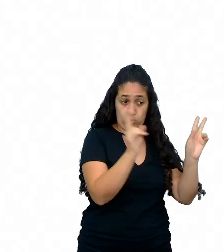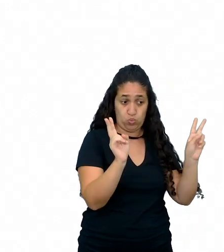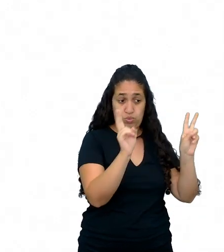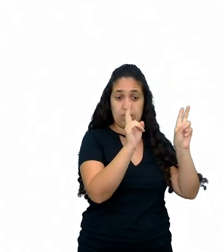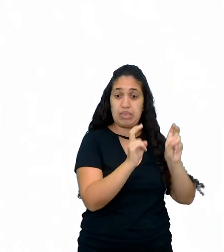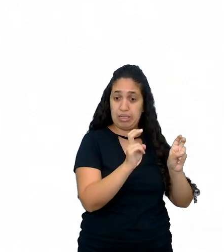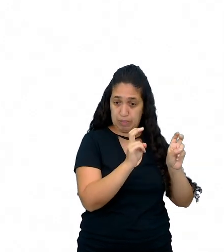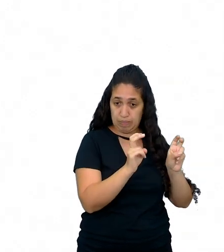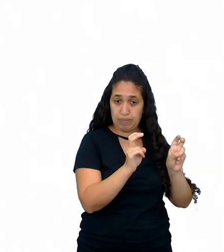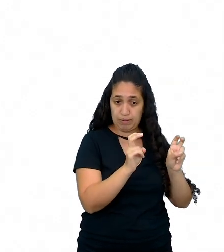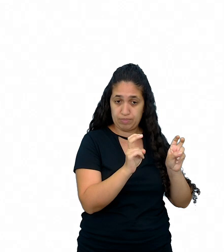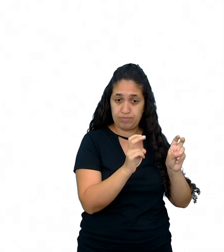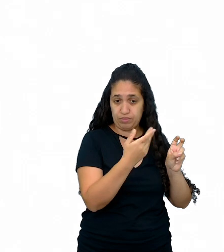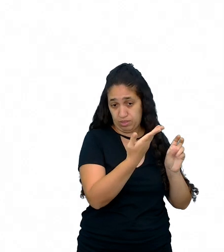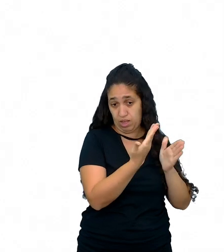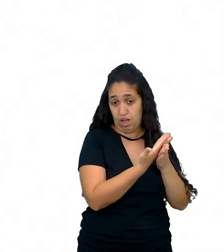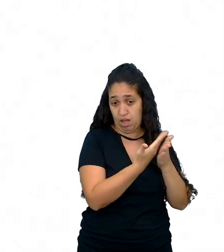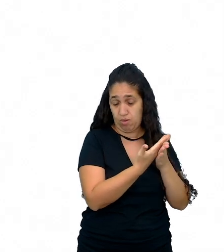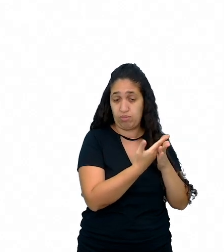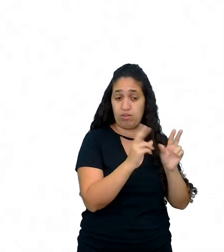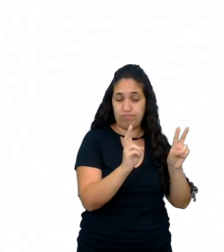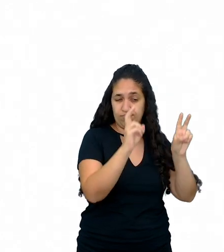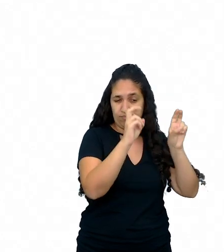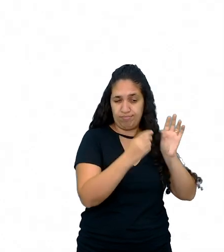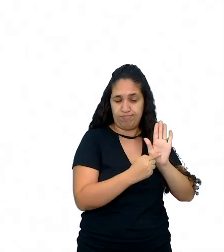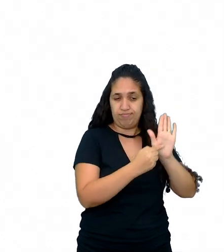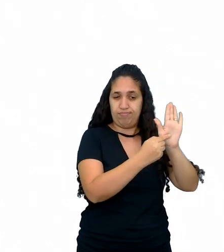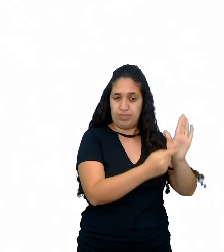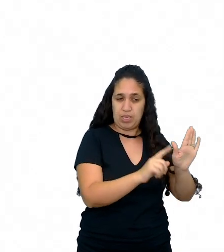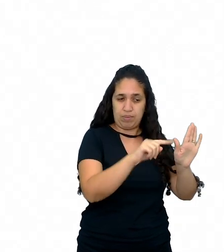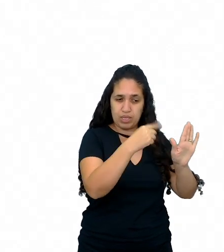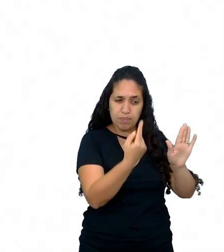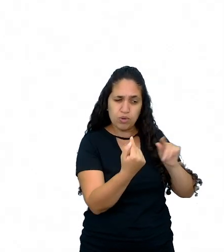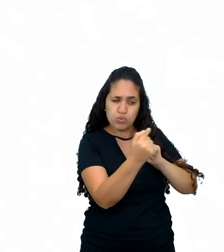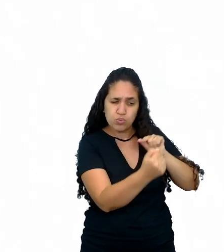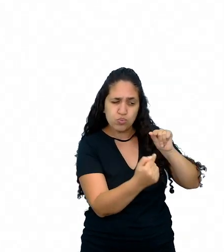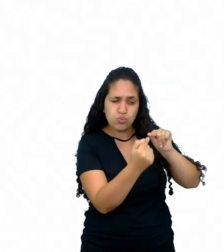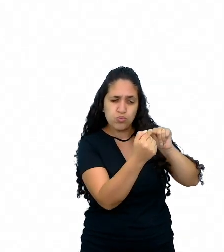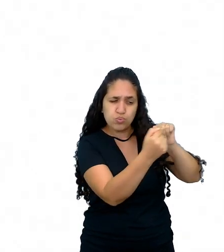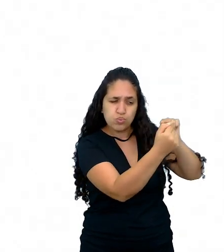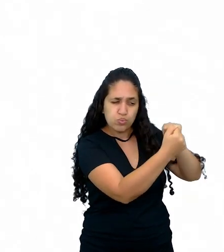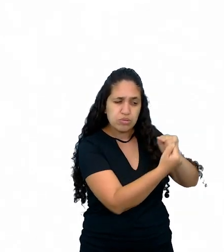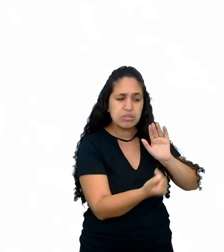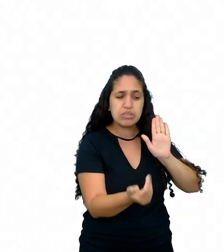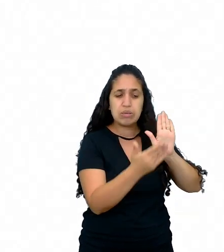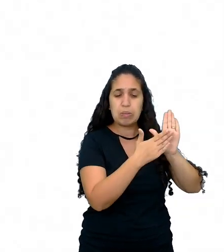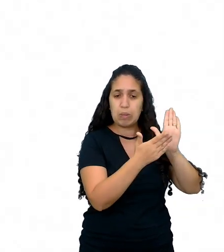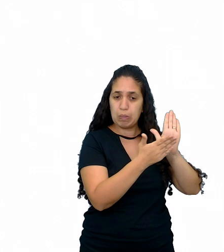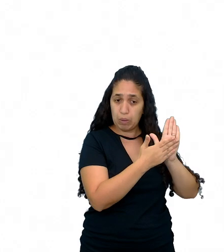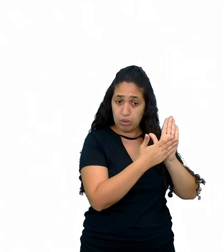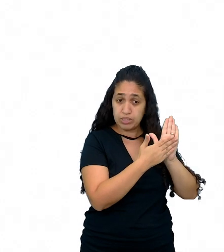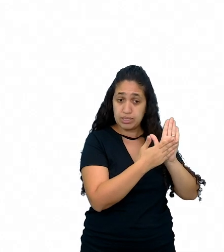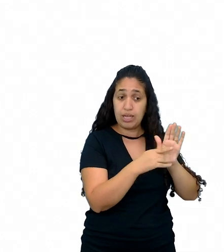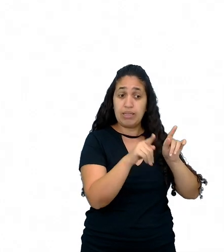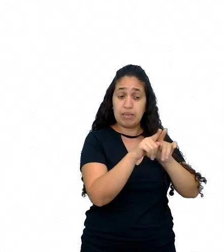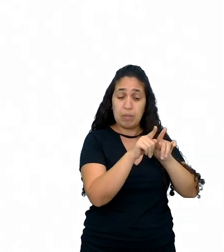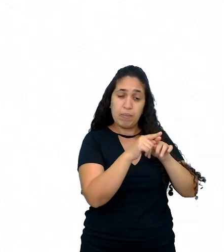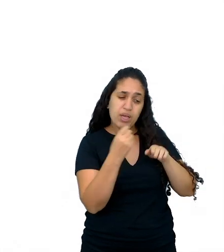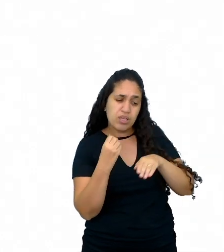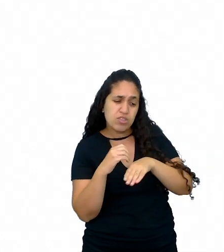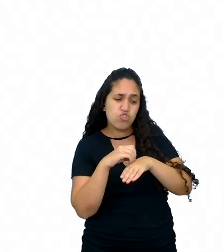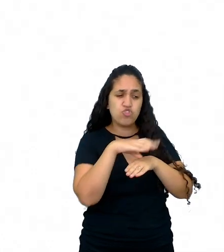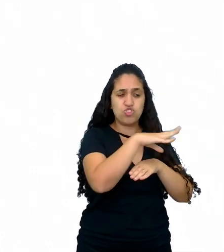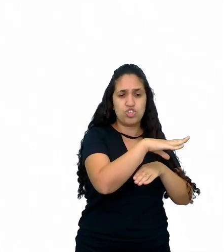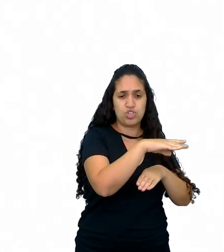tema, aqui, né, da nossa aula, eu apresento os objetivos e a proposta, e eu indico para os